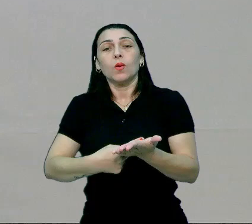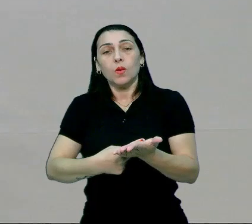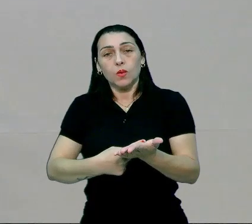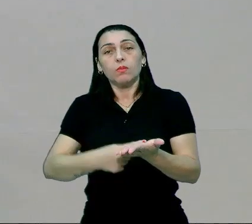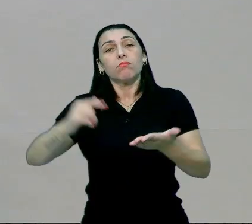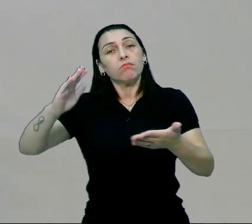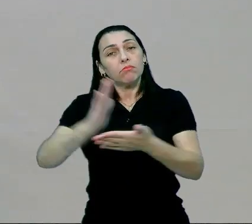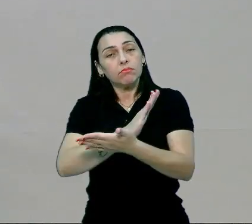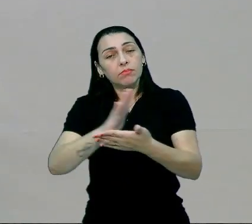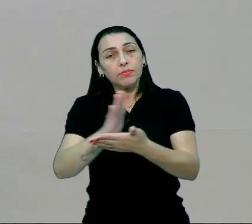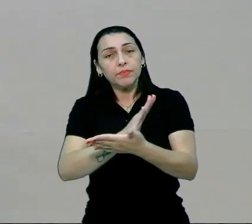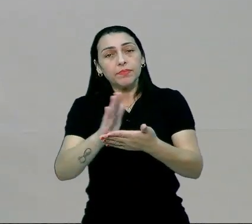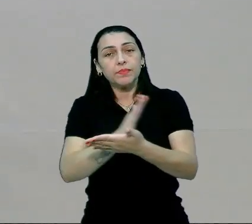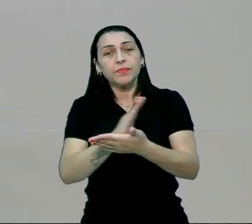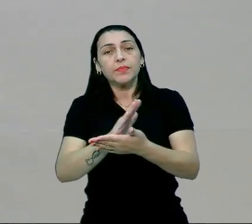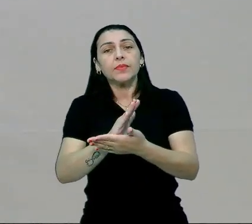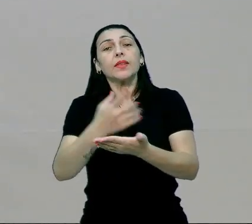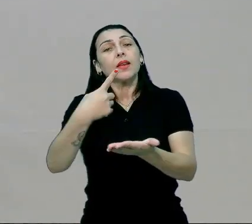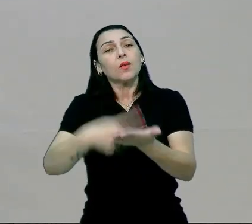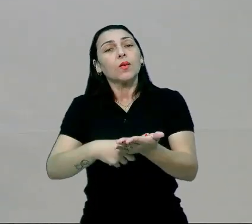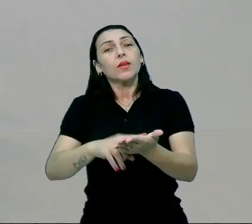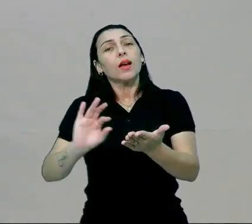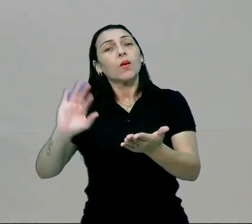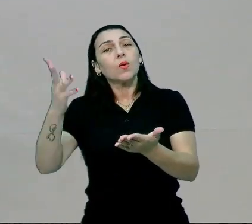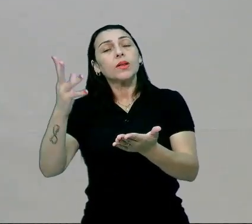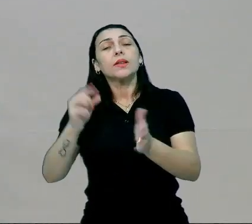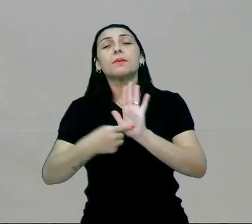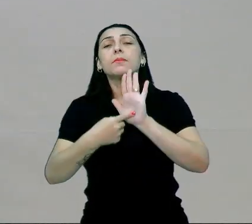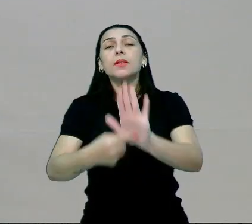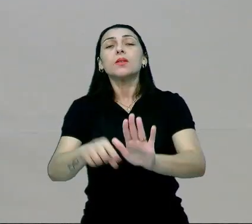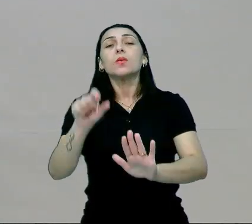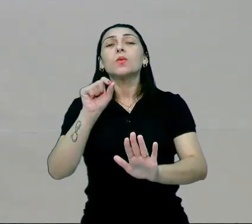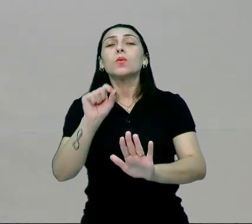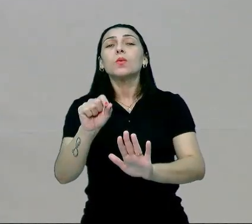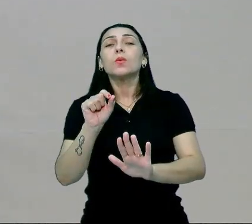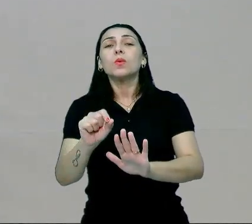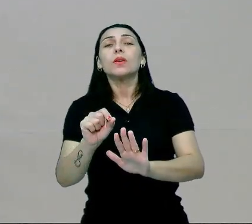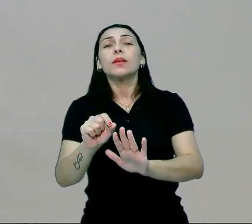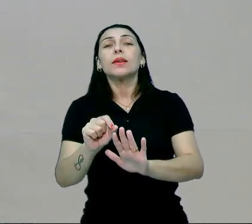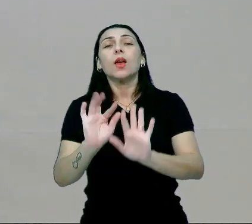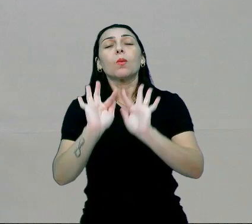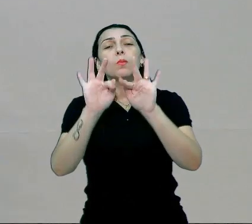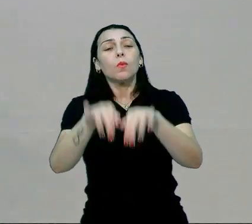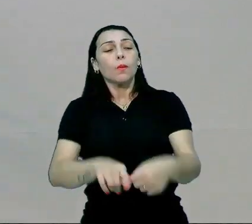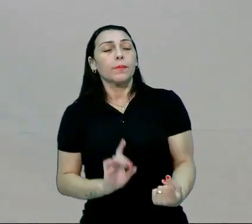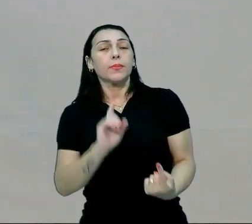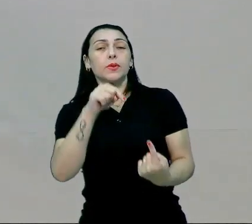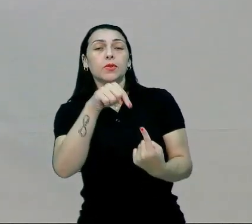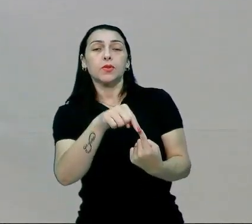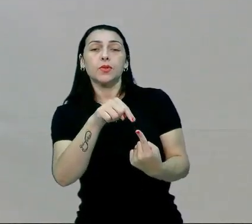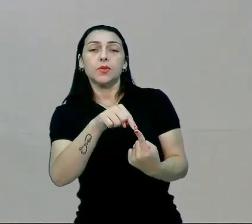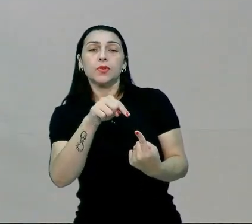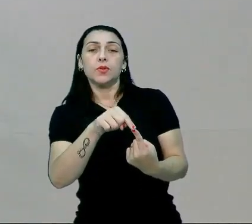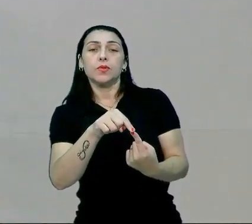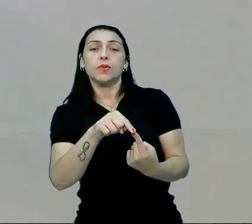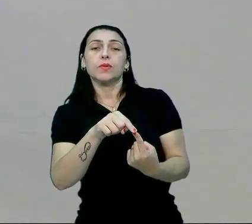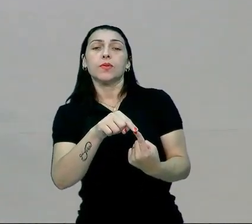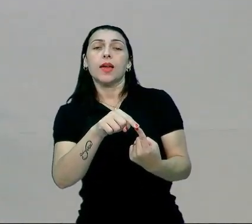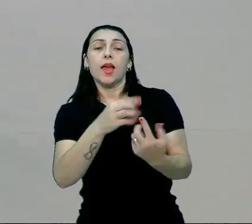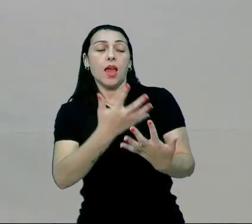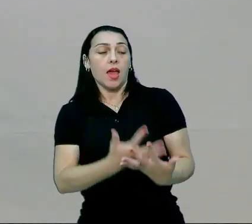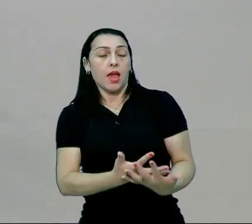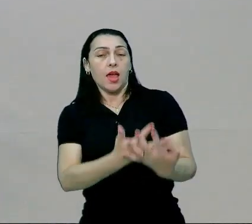muitas das vezes, esses acordos, eles apresentam justamente como finalidade